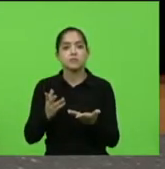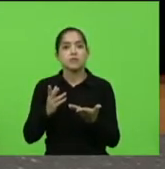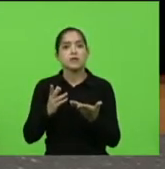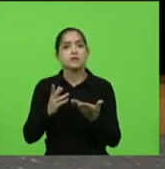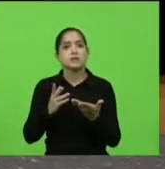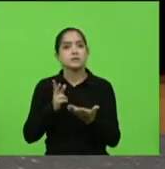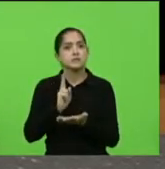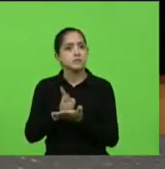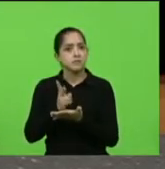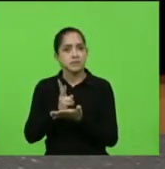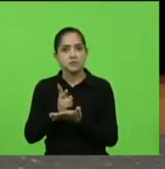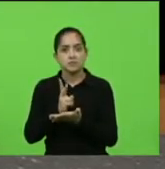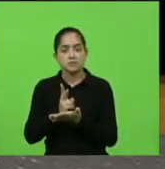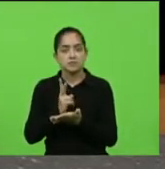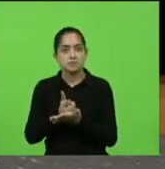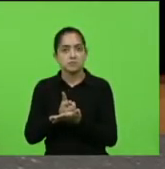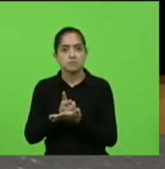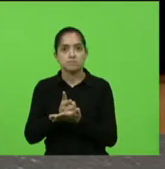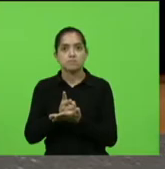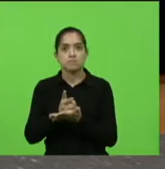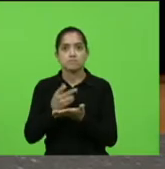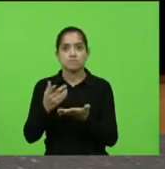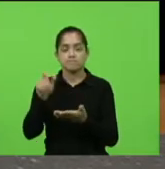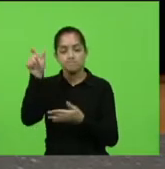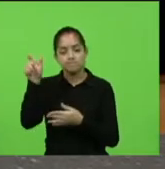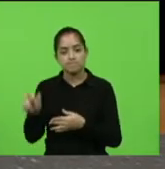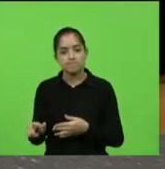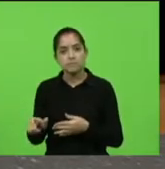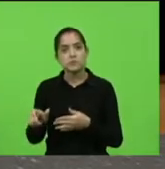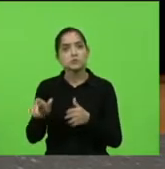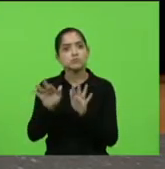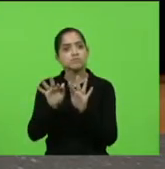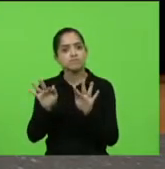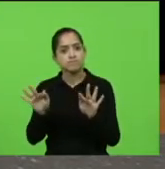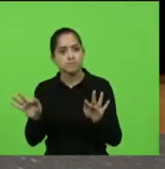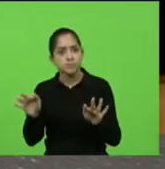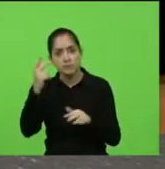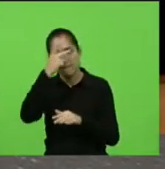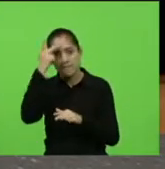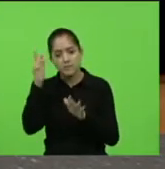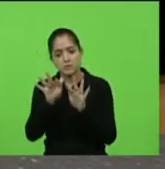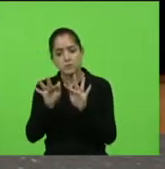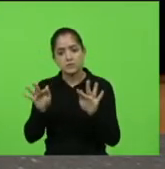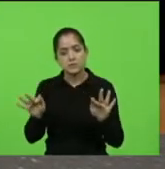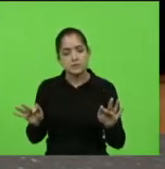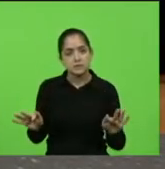manteve como uma pessoa simples, humilde,